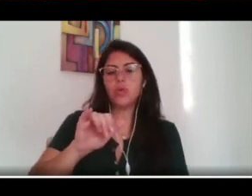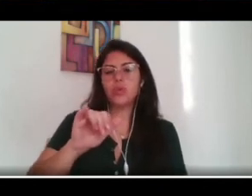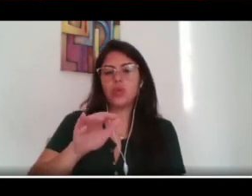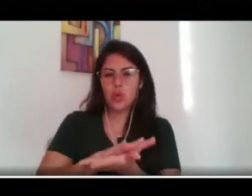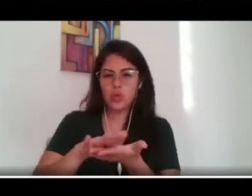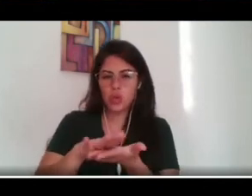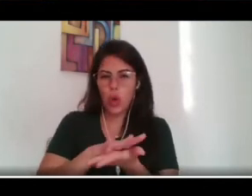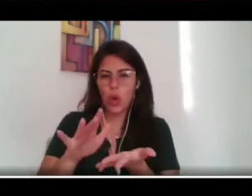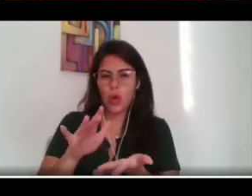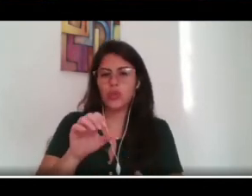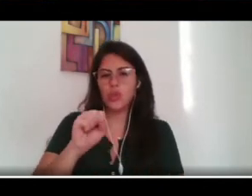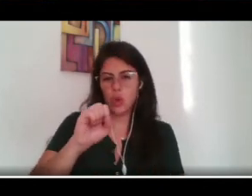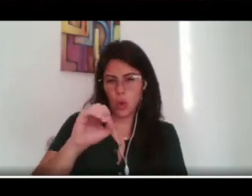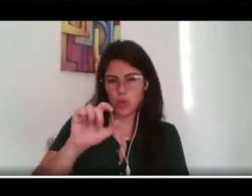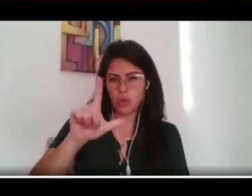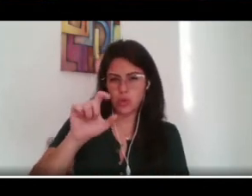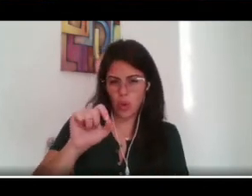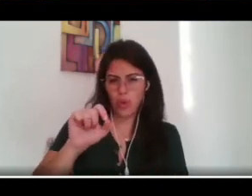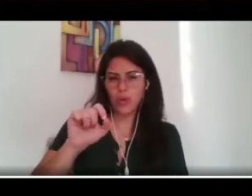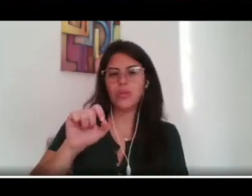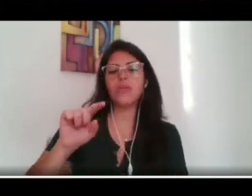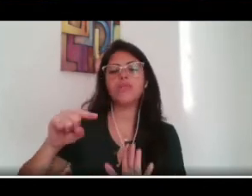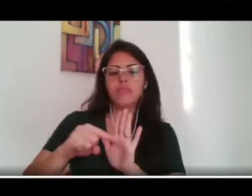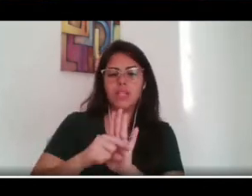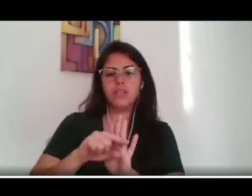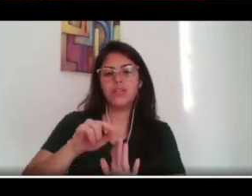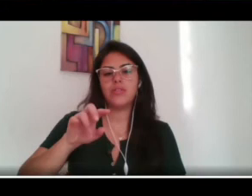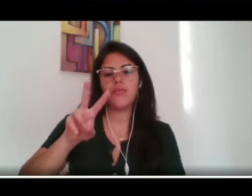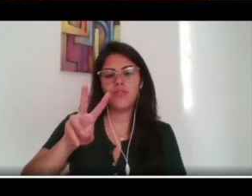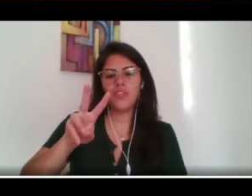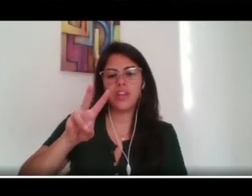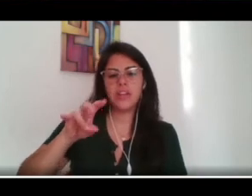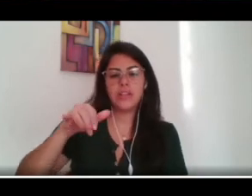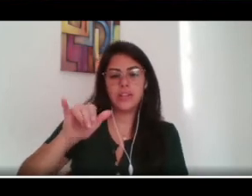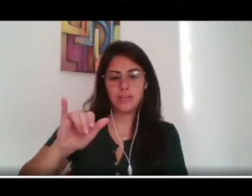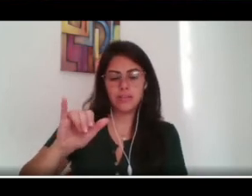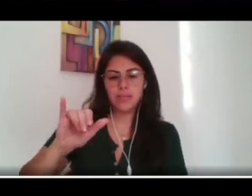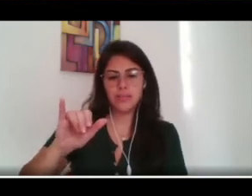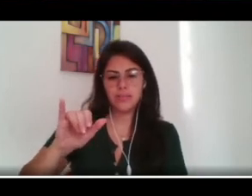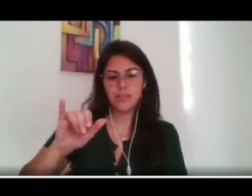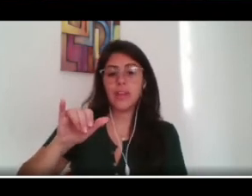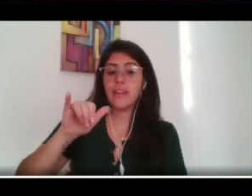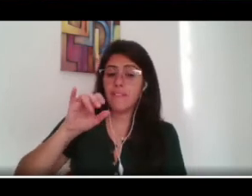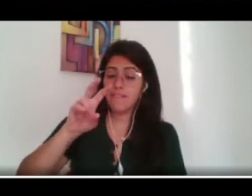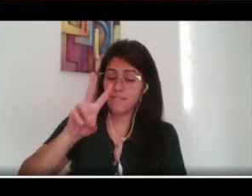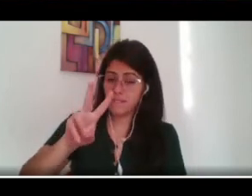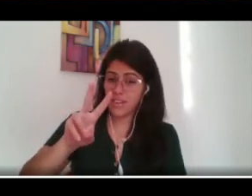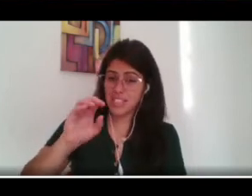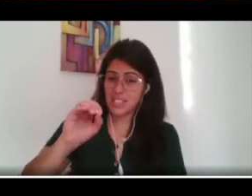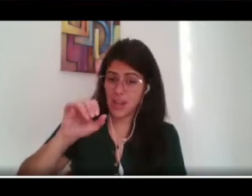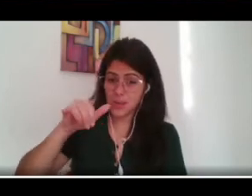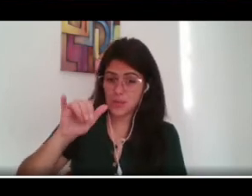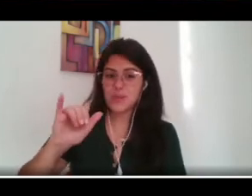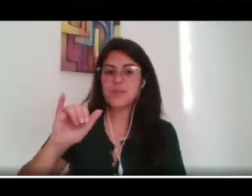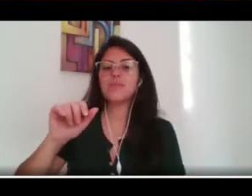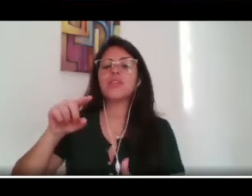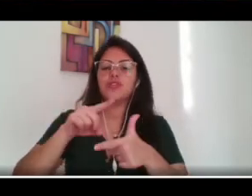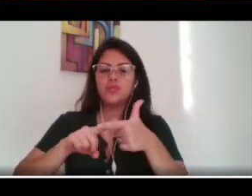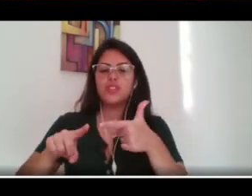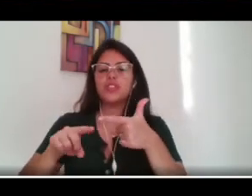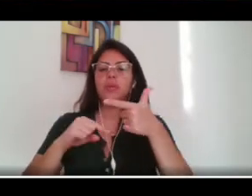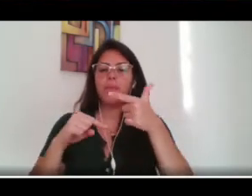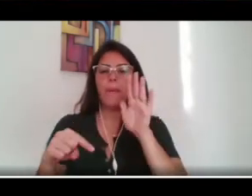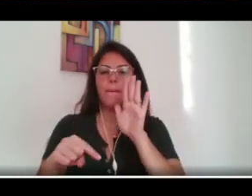porque o VY do solo, ele é negativo, né? Então, isso aqui, na verdade,